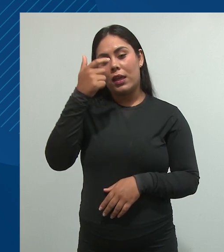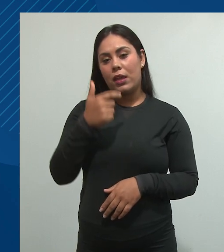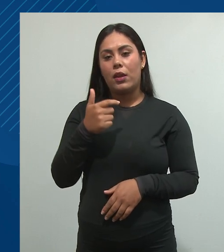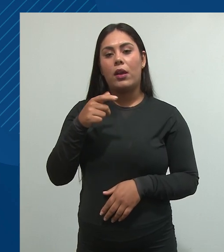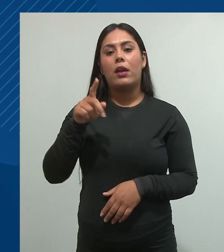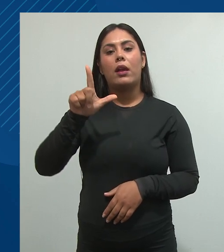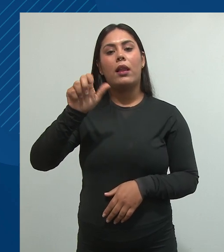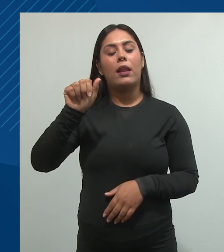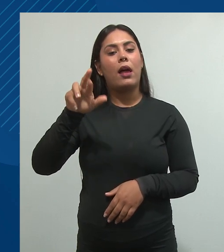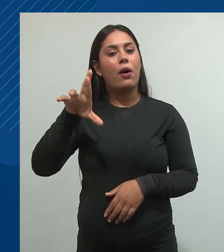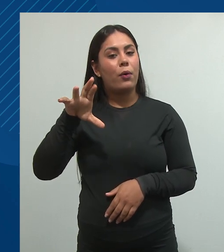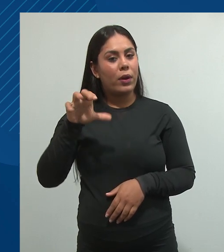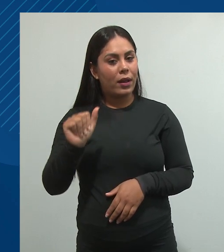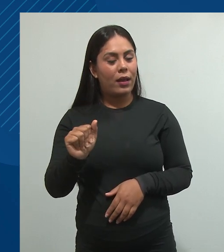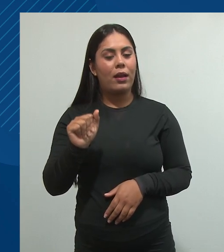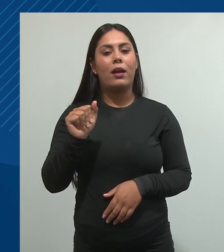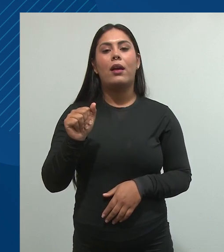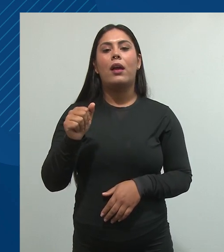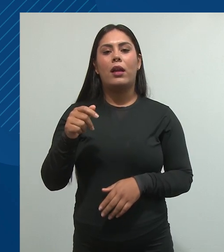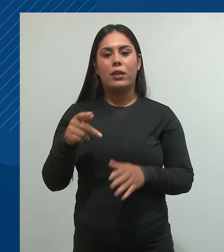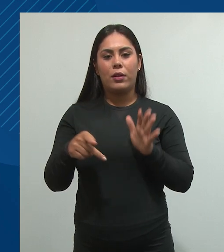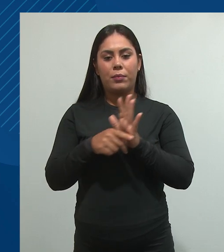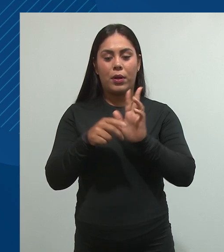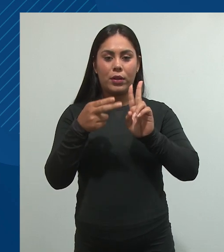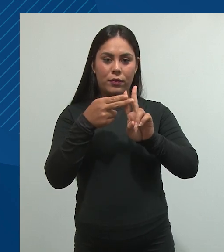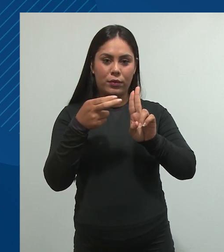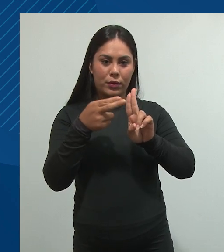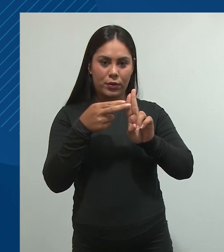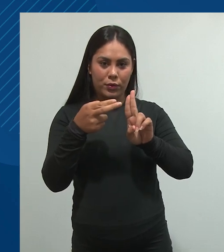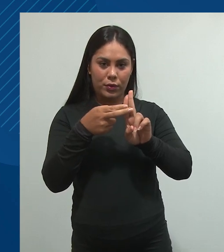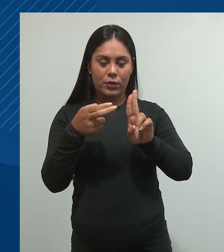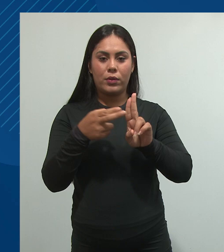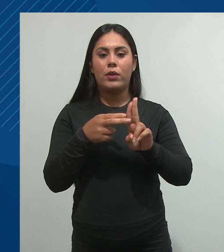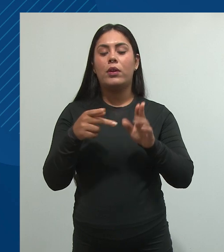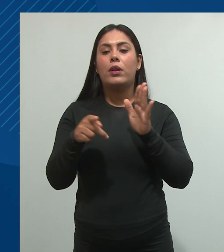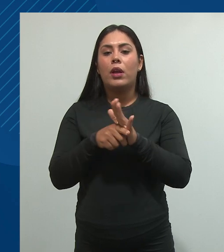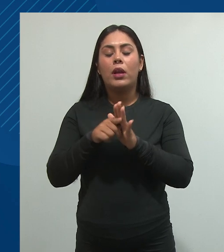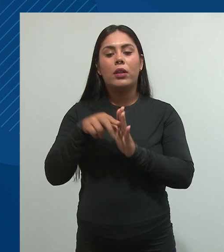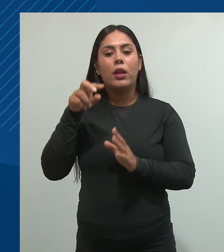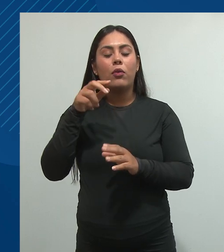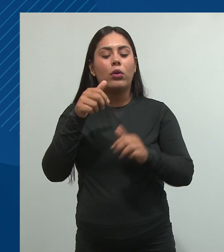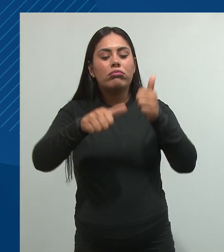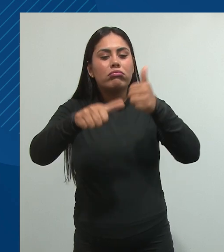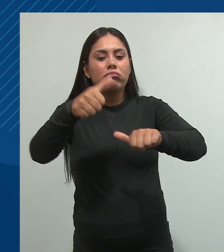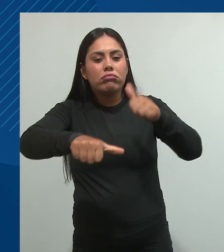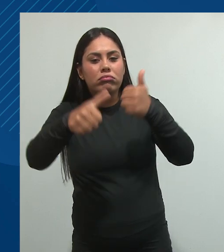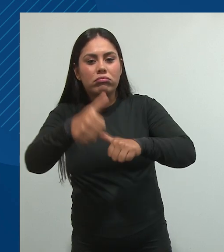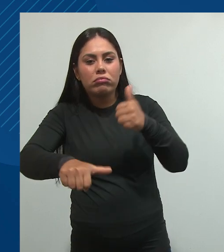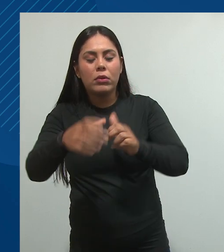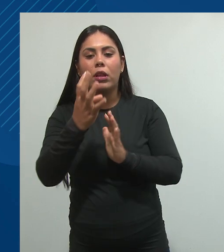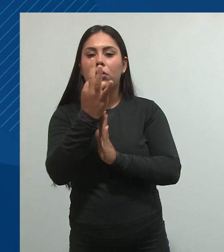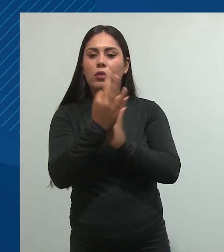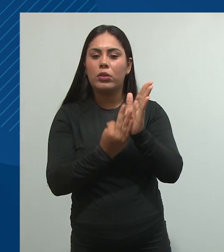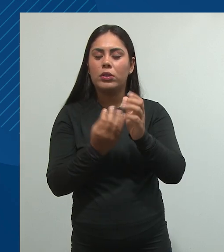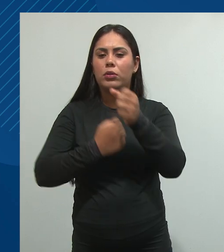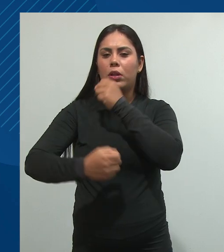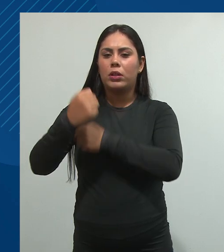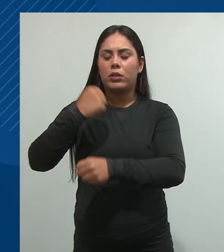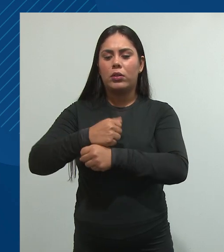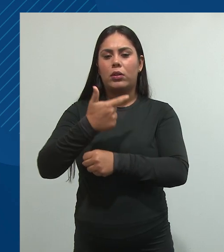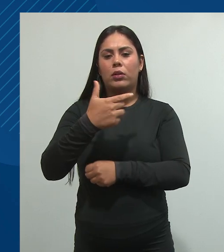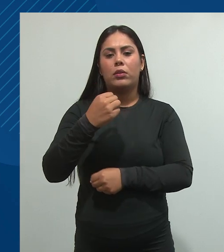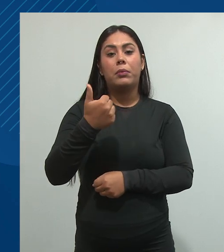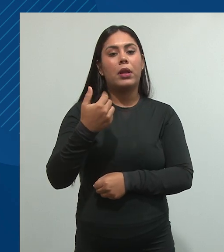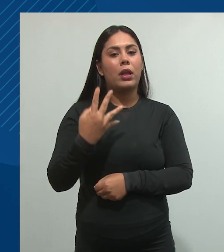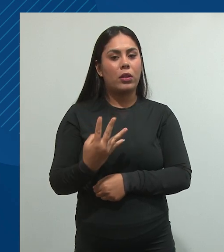Laura Massunari, aqui no campus Porto Velho, Zona Norte do IFRO. Eu sou revisora de textos desde 2014. A